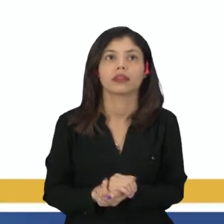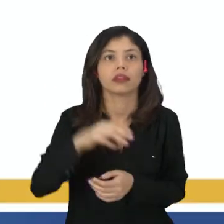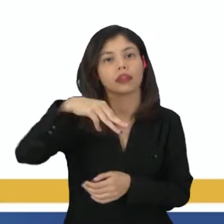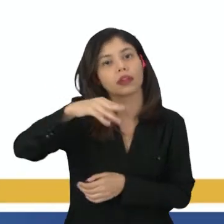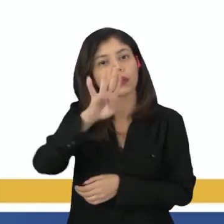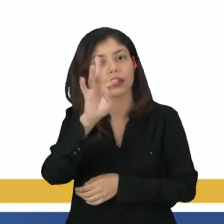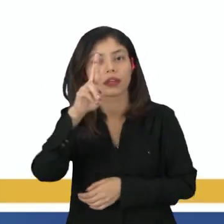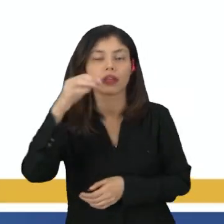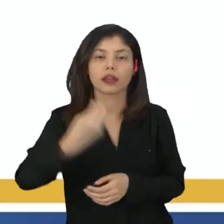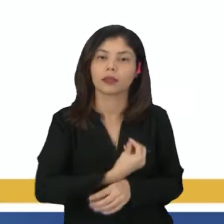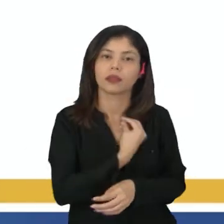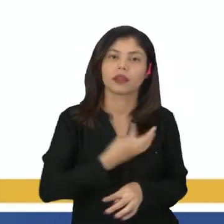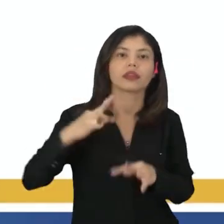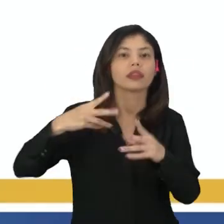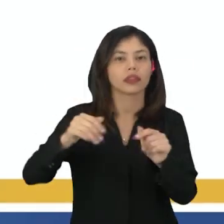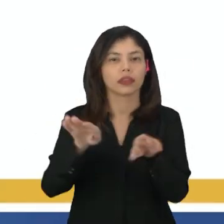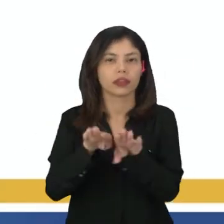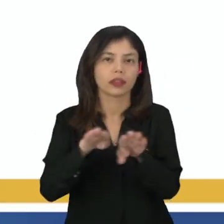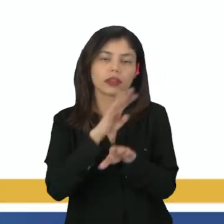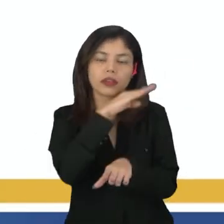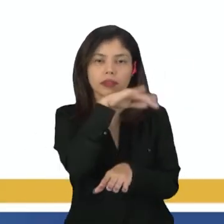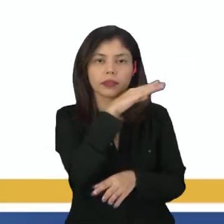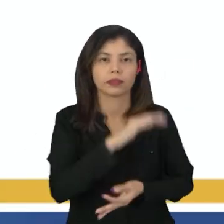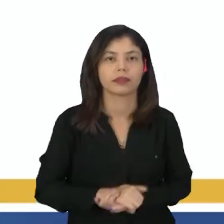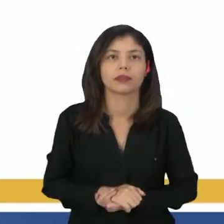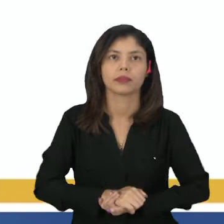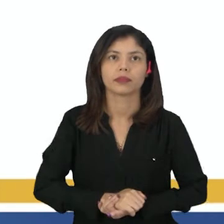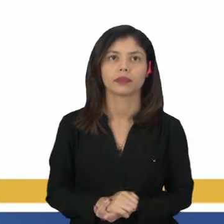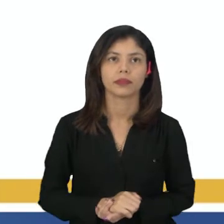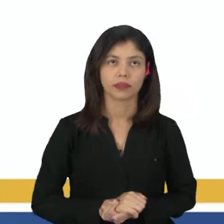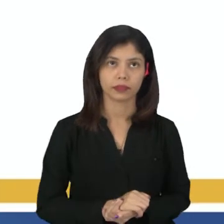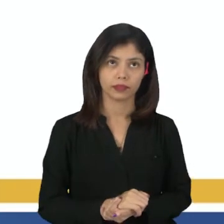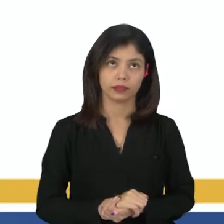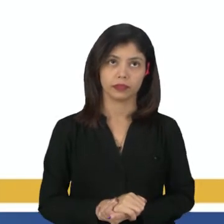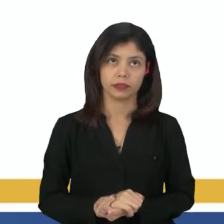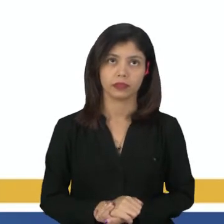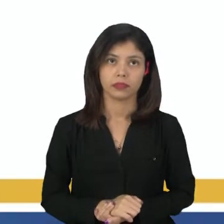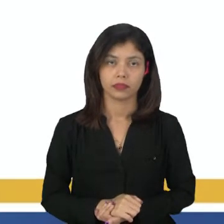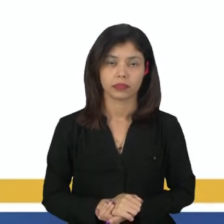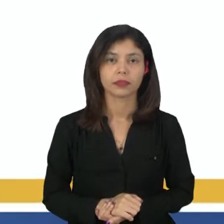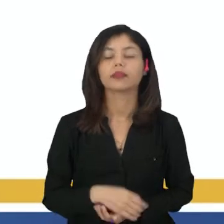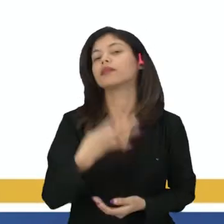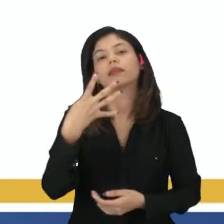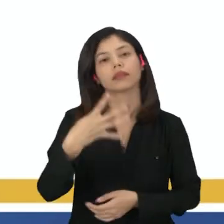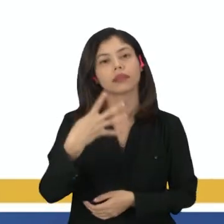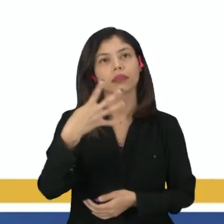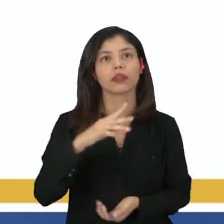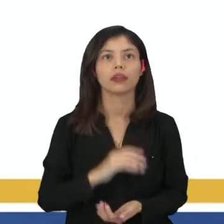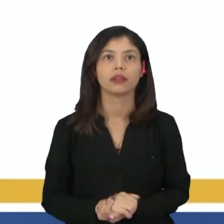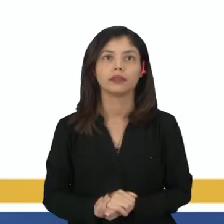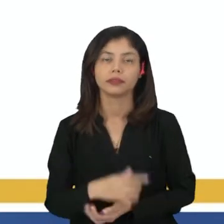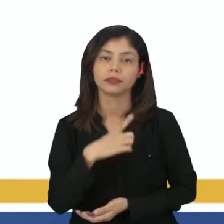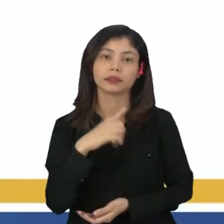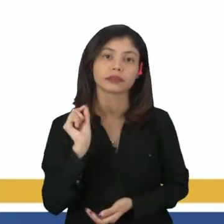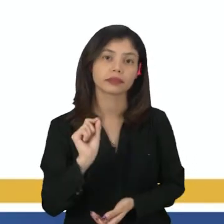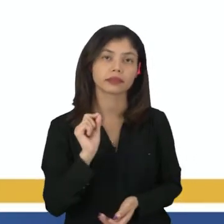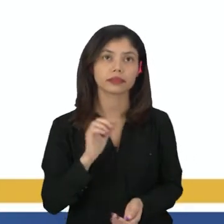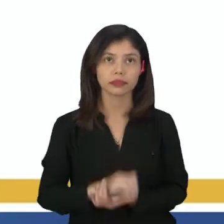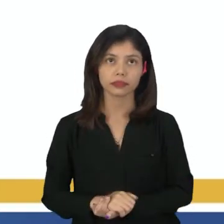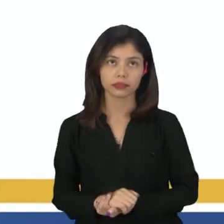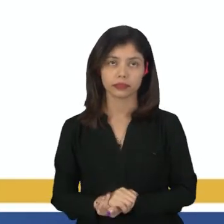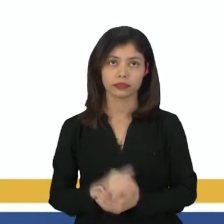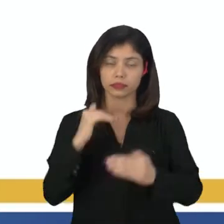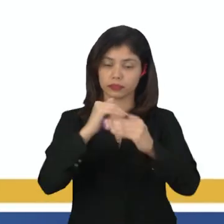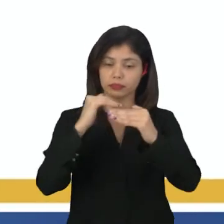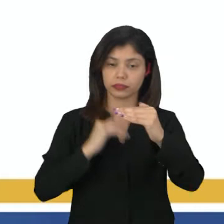citoplasmática também está presente em células animais, tá bem? E aí na questão 4 nós temos o seguinte: observe o